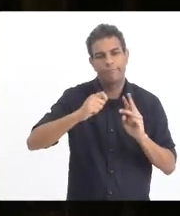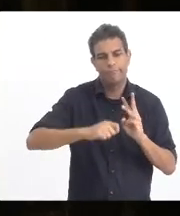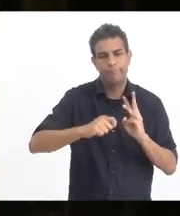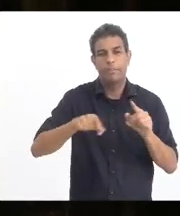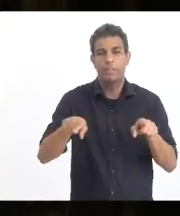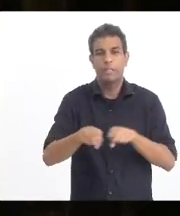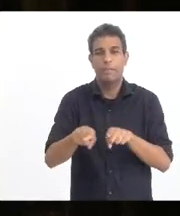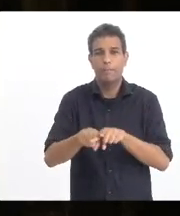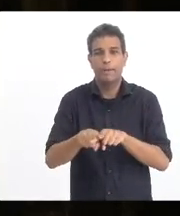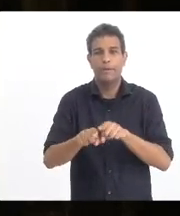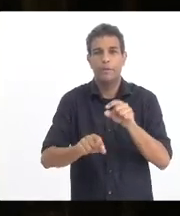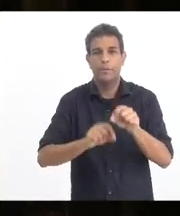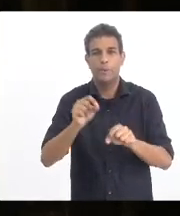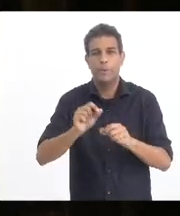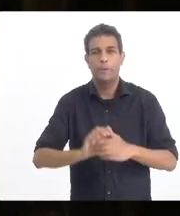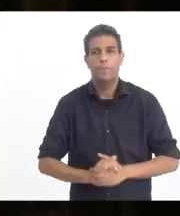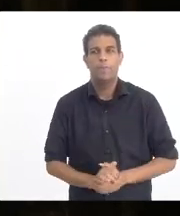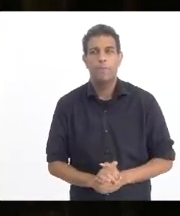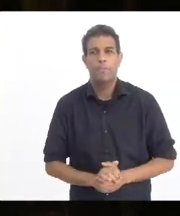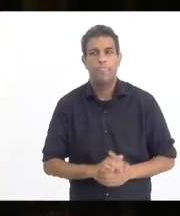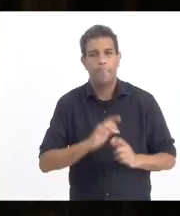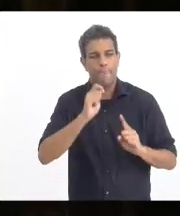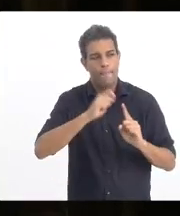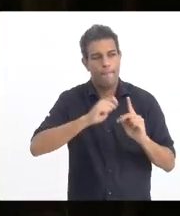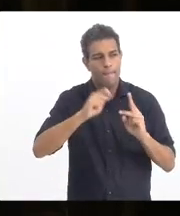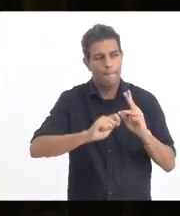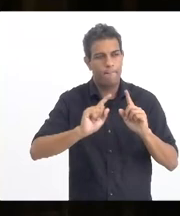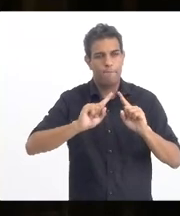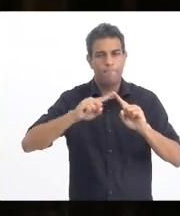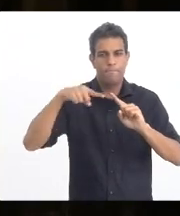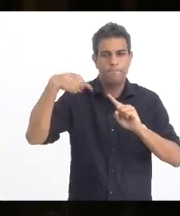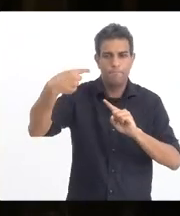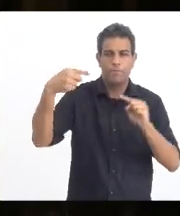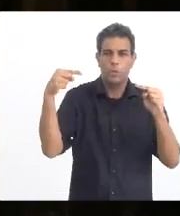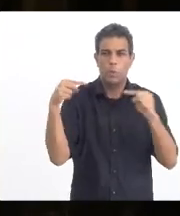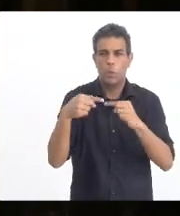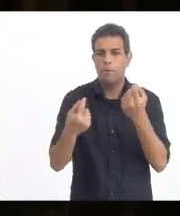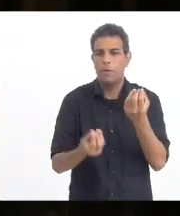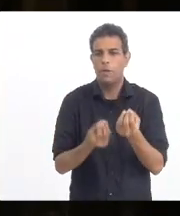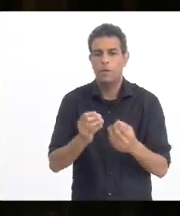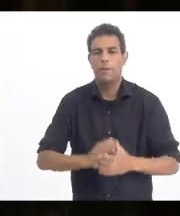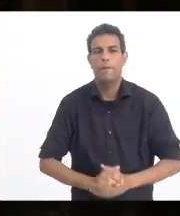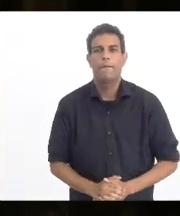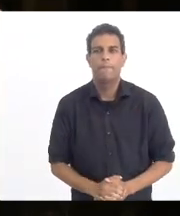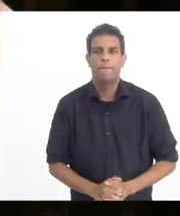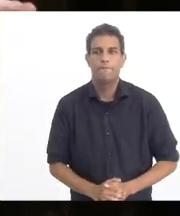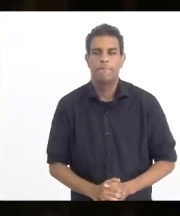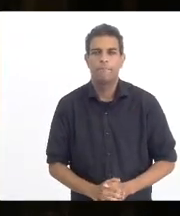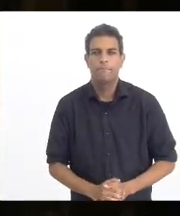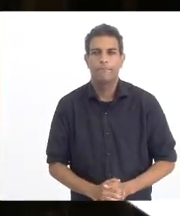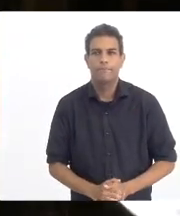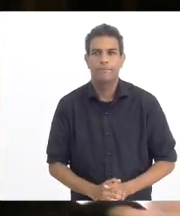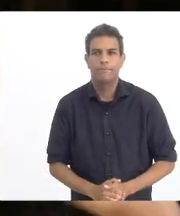e o triênio e o escalonamento. Deixa eu ver aqui.